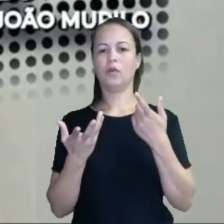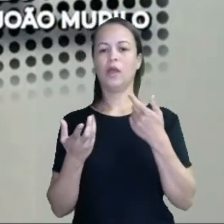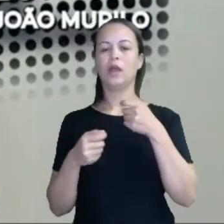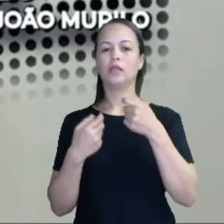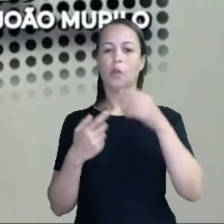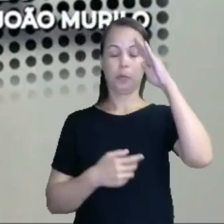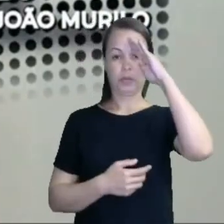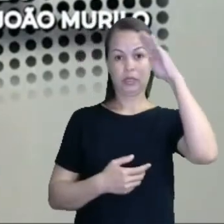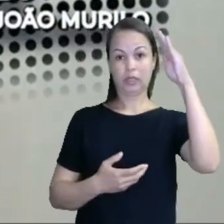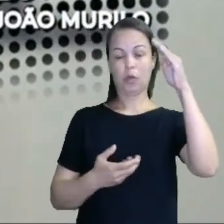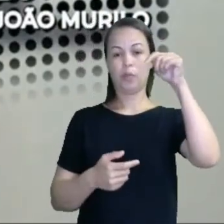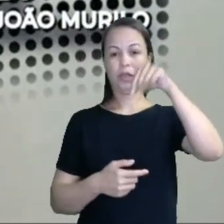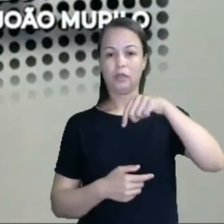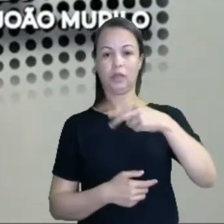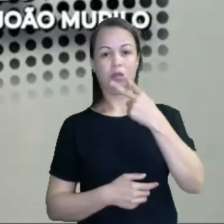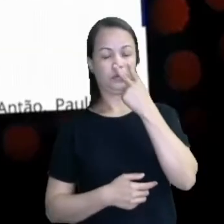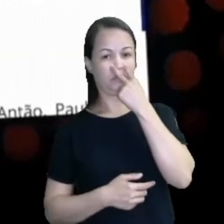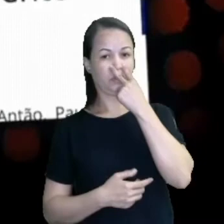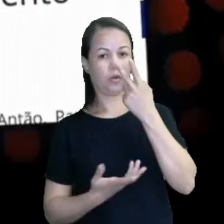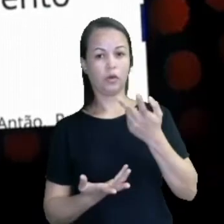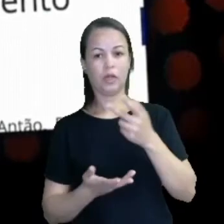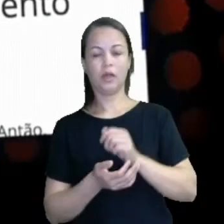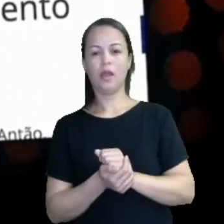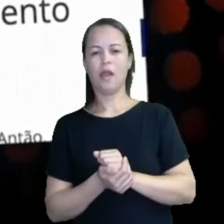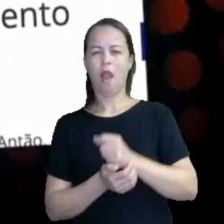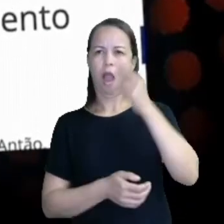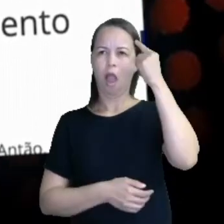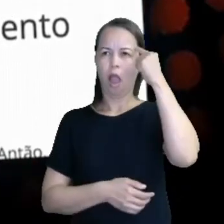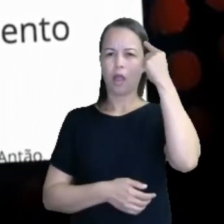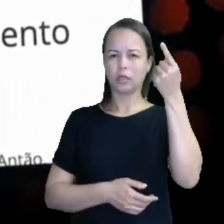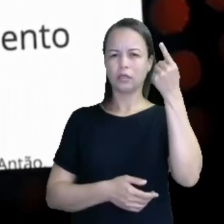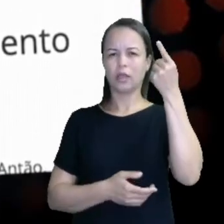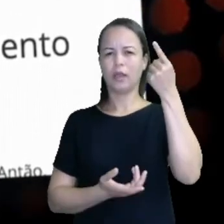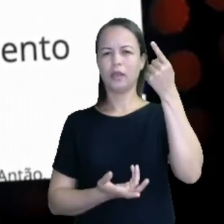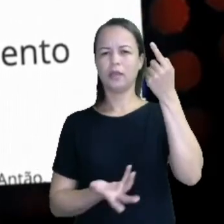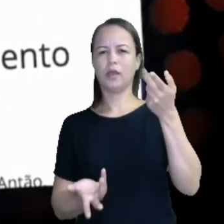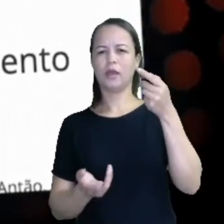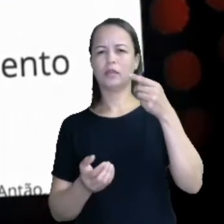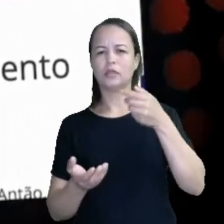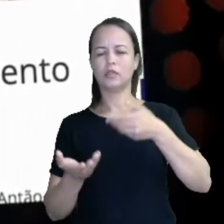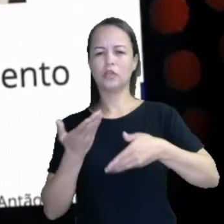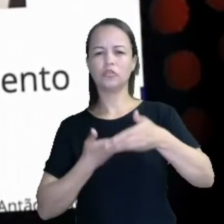atende é principalmente o cidadão de Vitória de Santo Antão. A ideia dessa